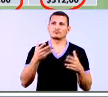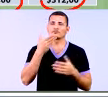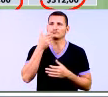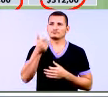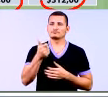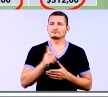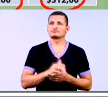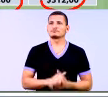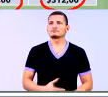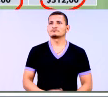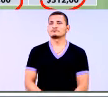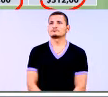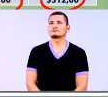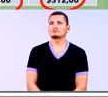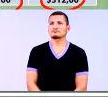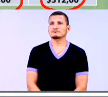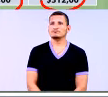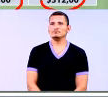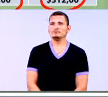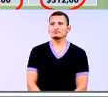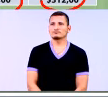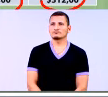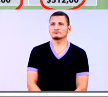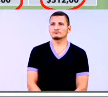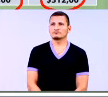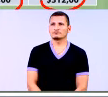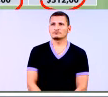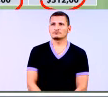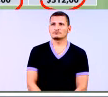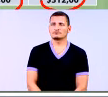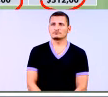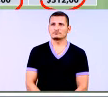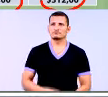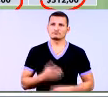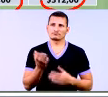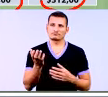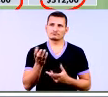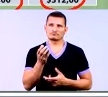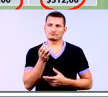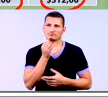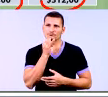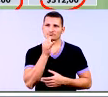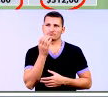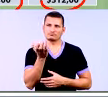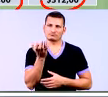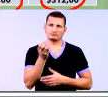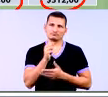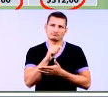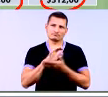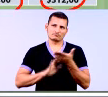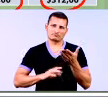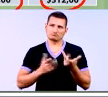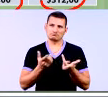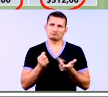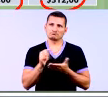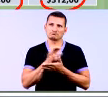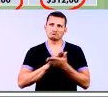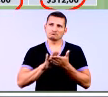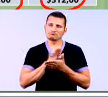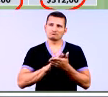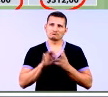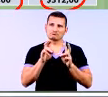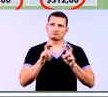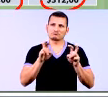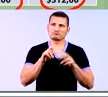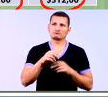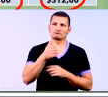desse? Bem, se basicamente eu quero processar texto não me exige nada do equipamento.